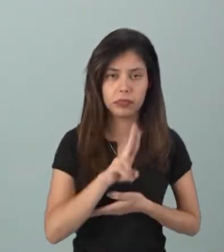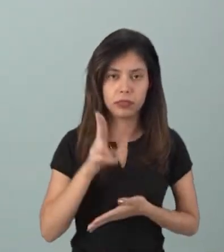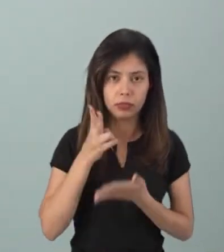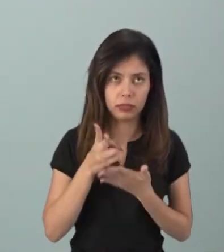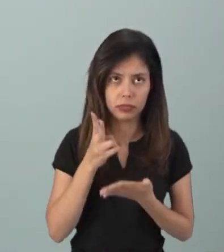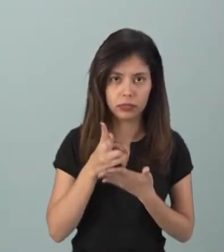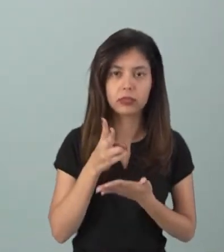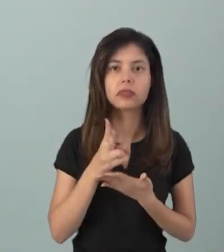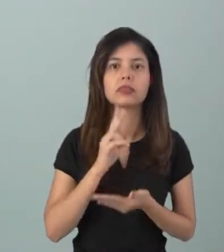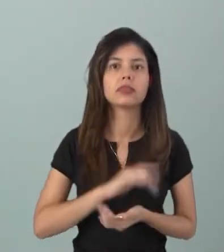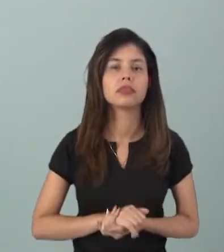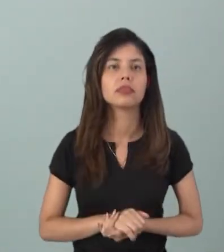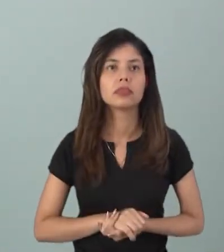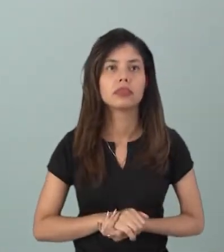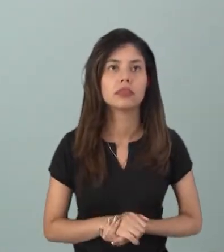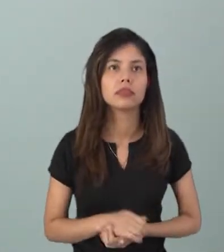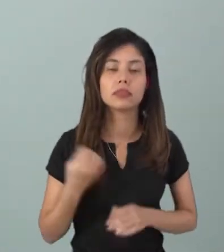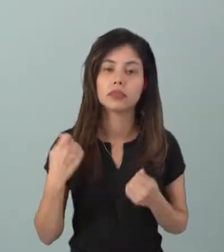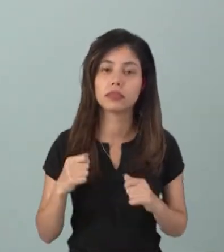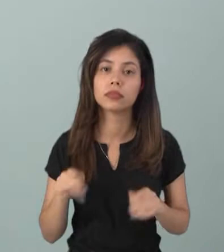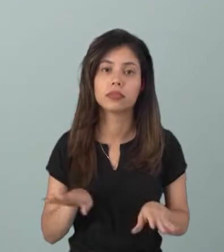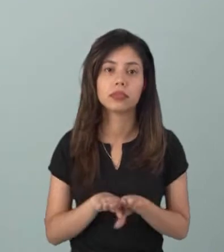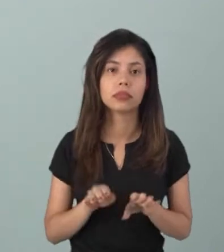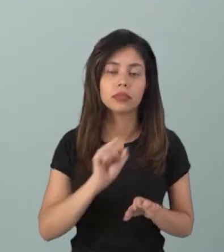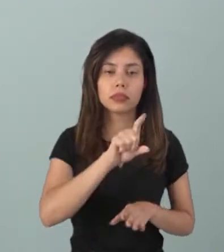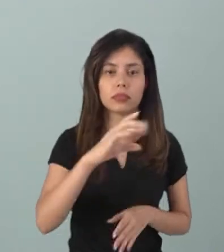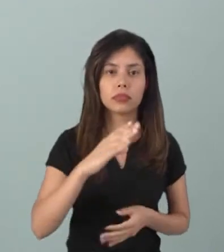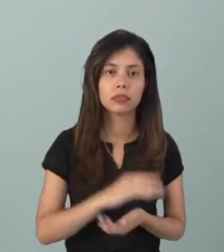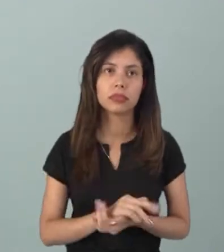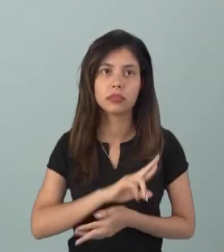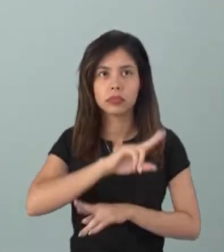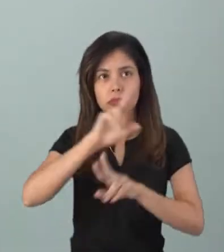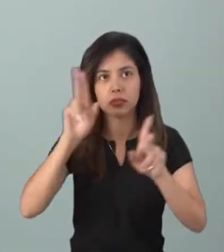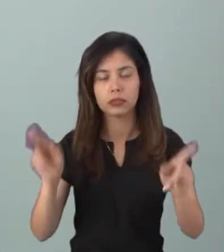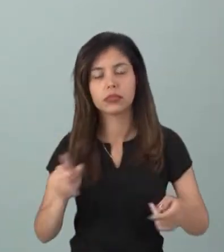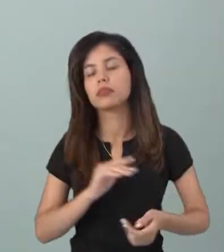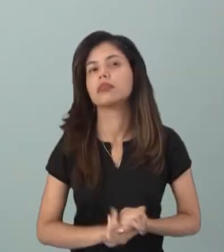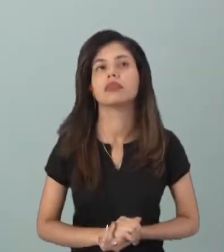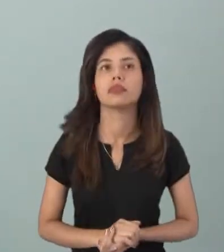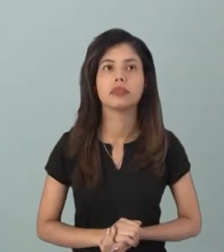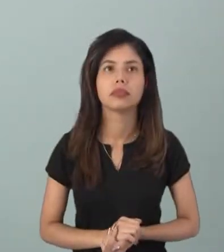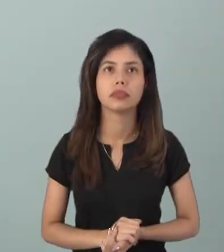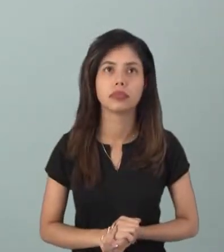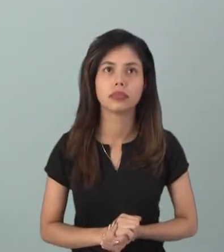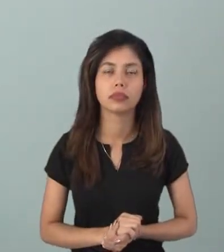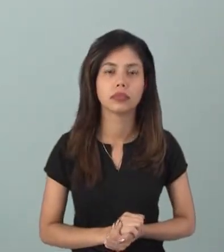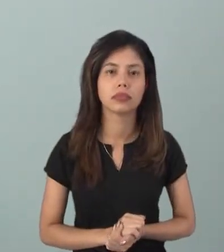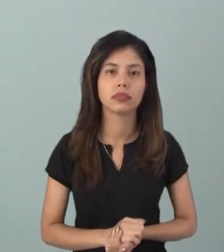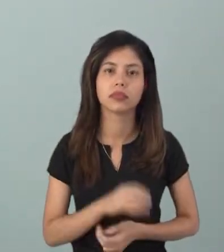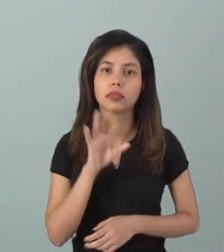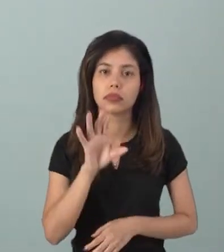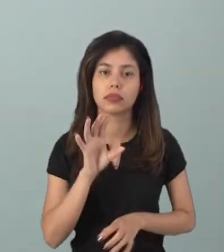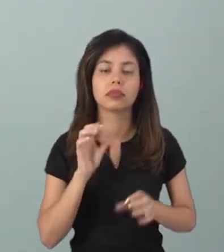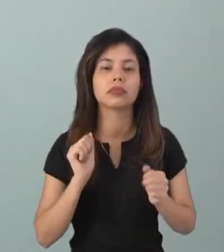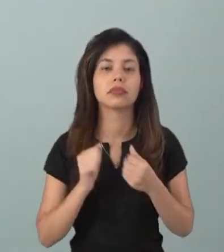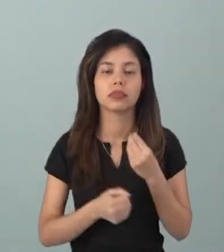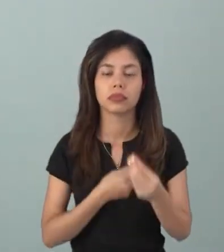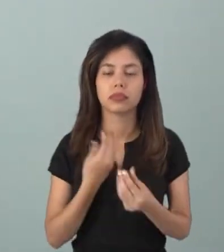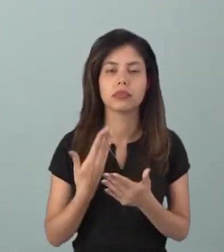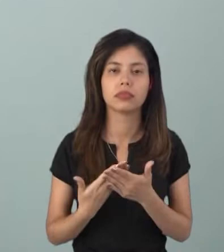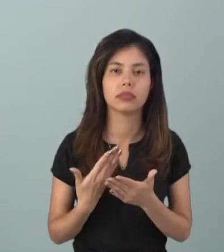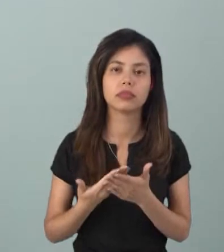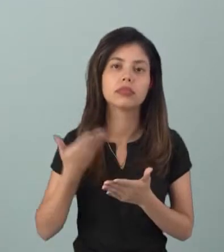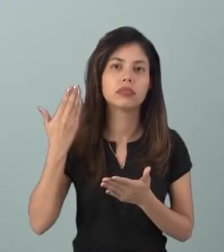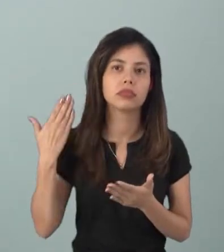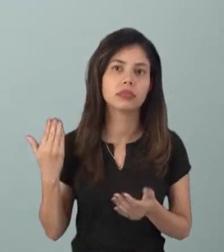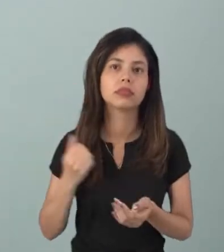química e sobre o que são drogas, a gente precisa também classificar que existem vários tipos de drogas. Assim como a gente já estudou